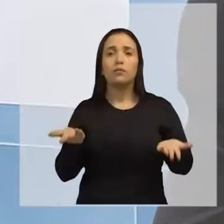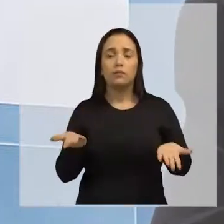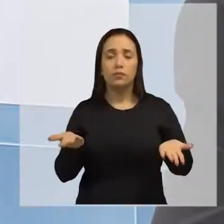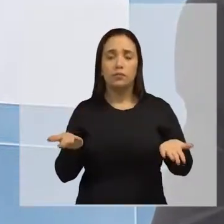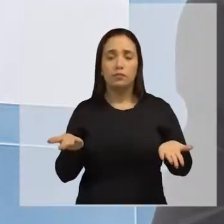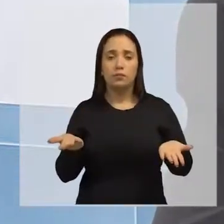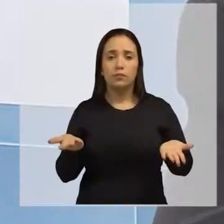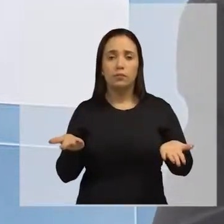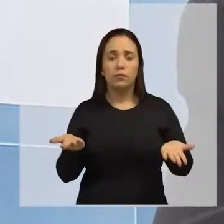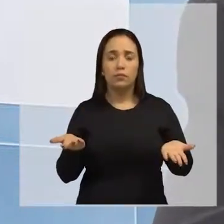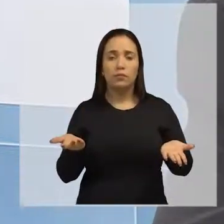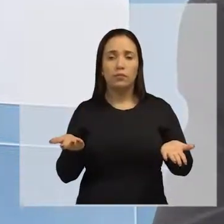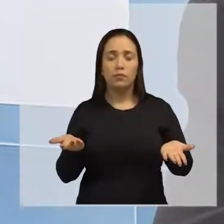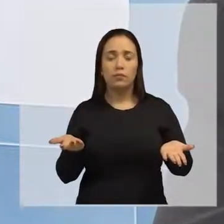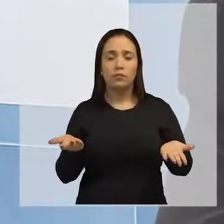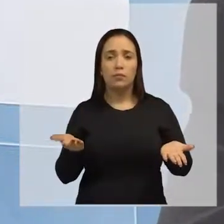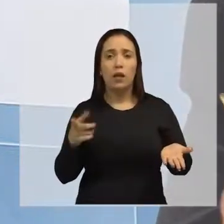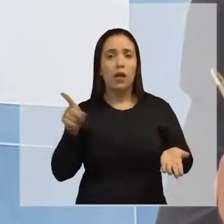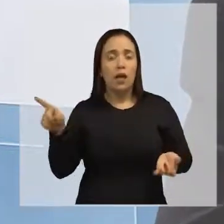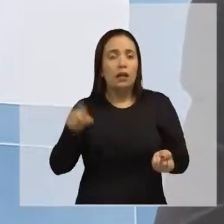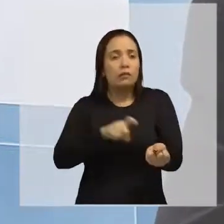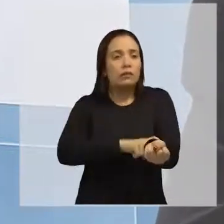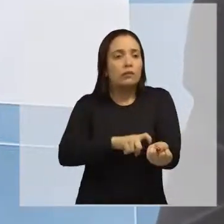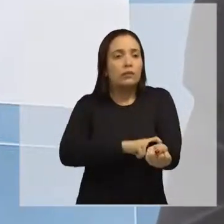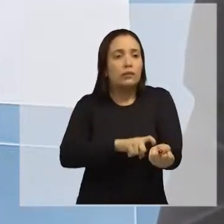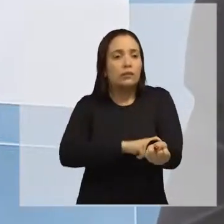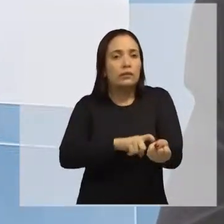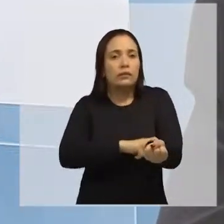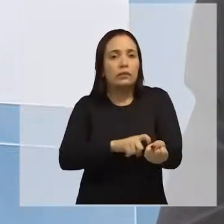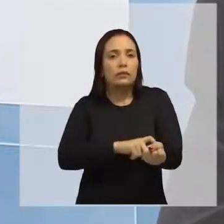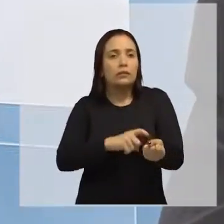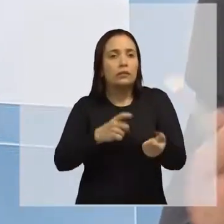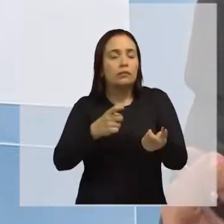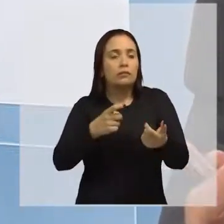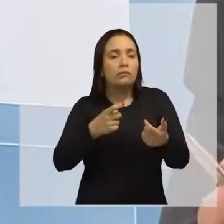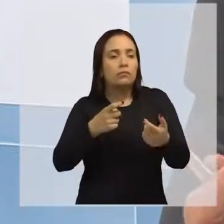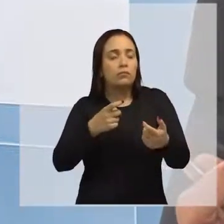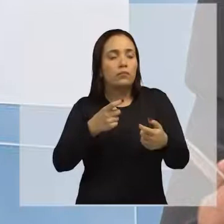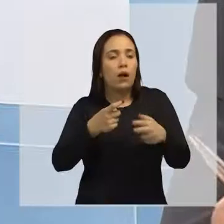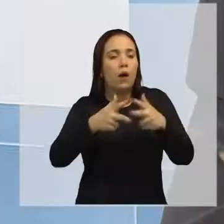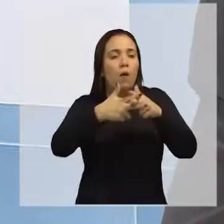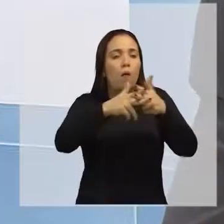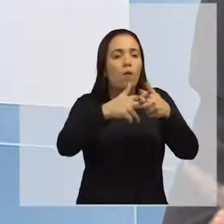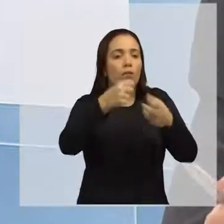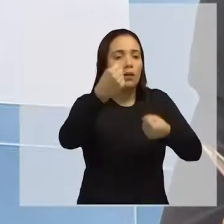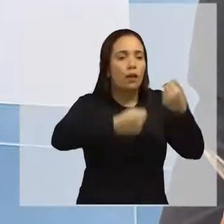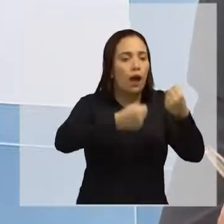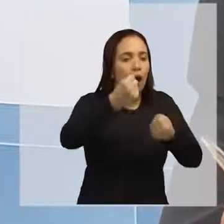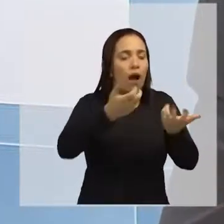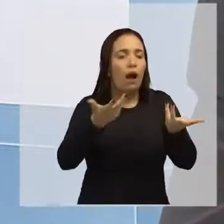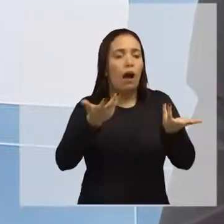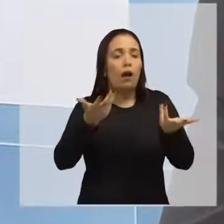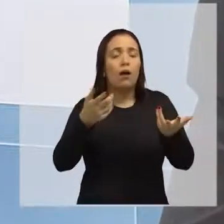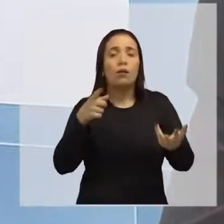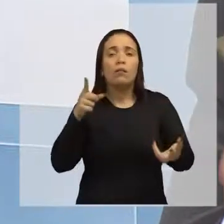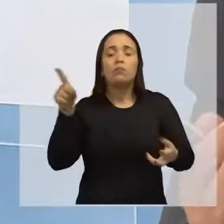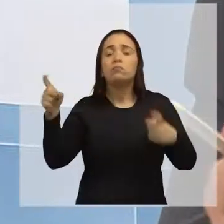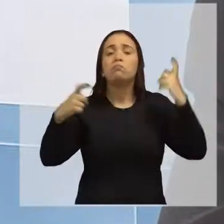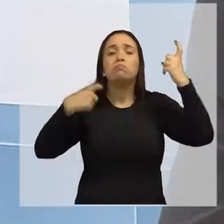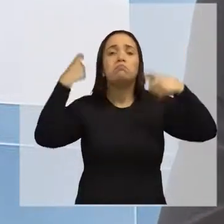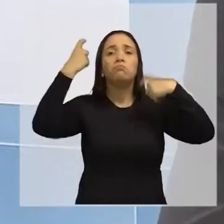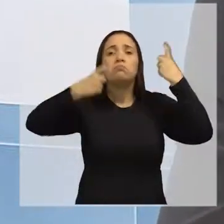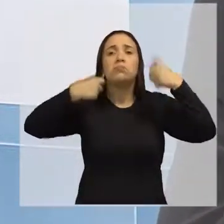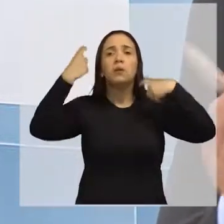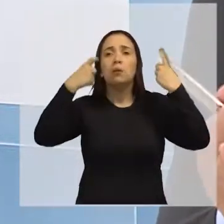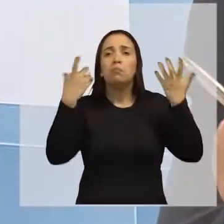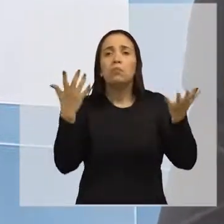ele não se estressa. Ele nunca foi para a oficina consertar carro como eu vou. Ele não se preocupa com o preço de carro,